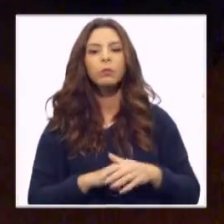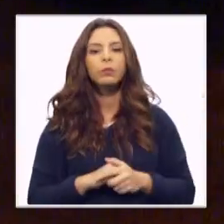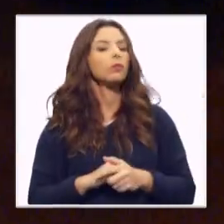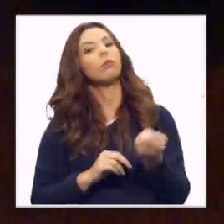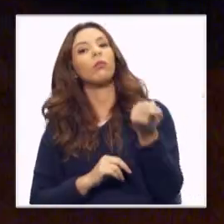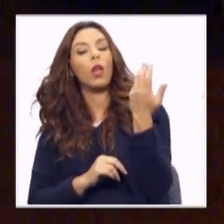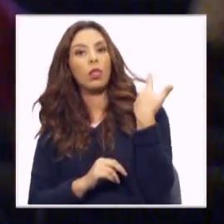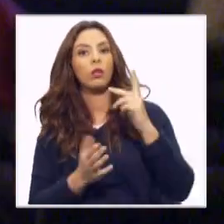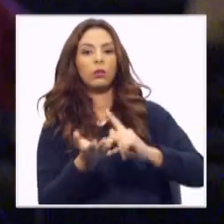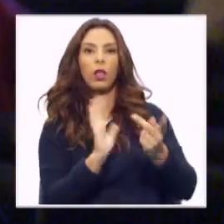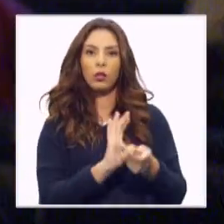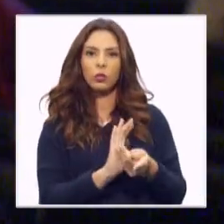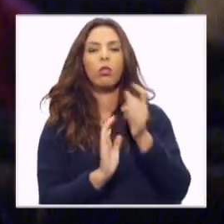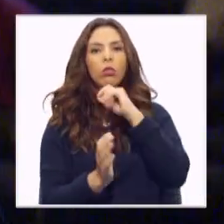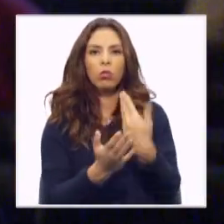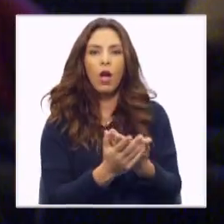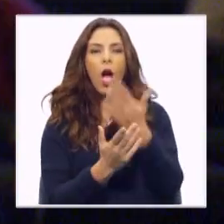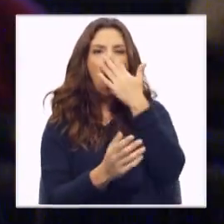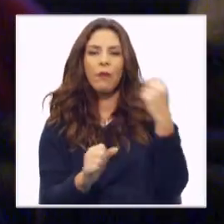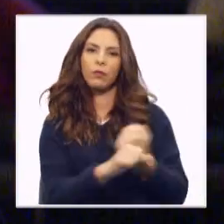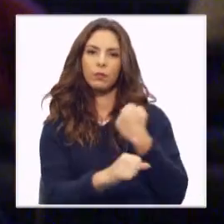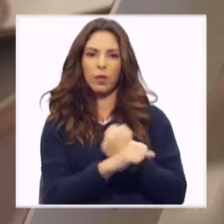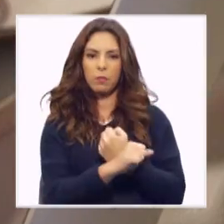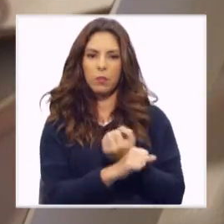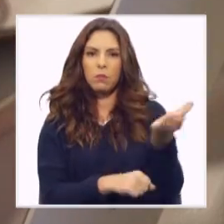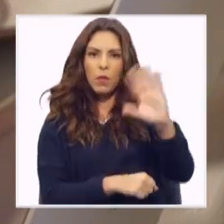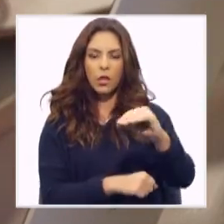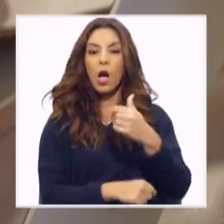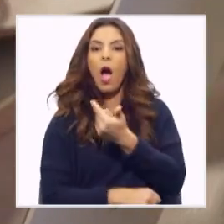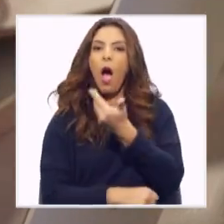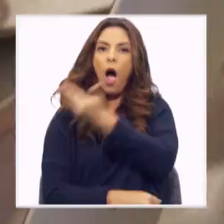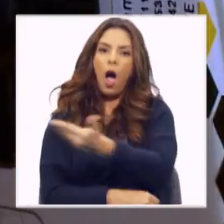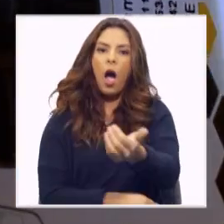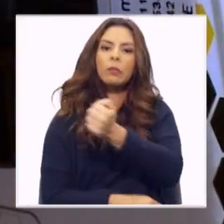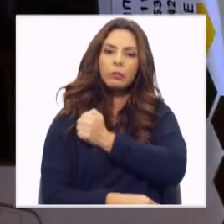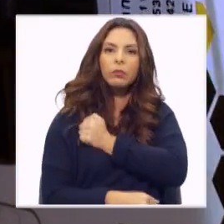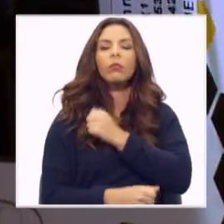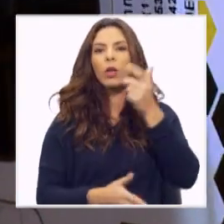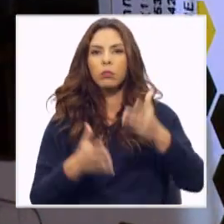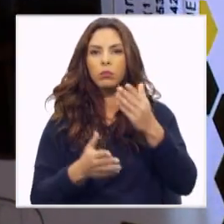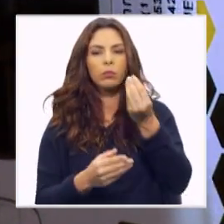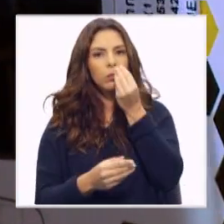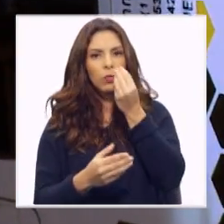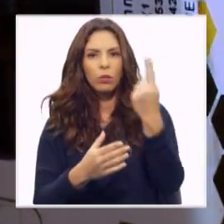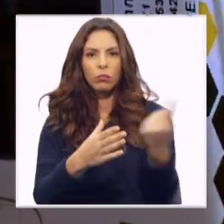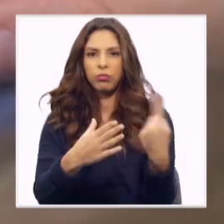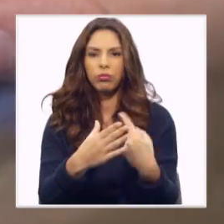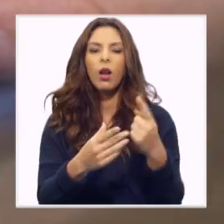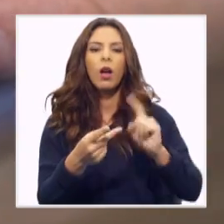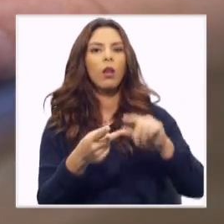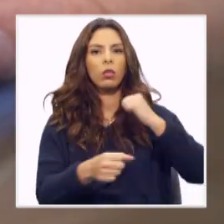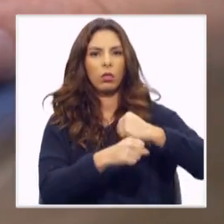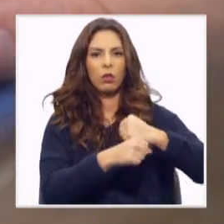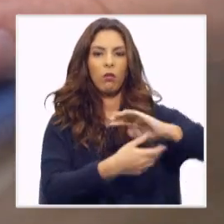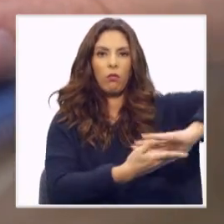tempo, esta tecnologia tornou-se mais do que uma ferramenta. Hoje, está em nossa casa, no robô de cozinha ou no robô de limpeza. Está